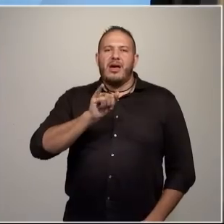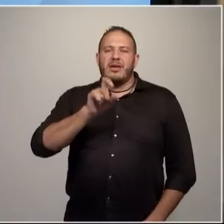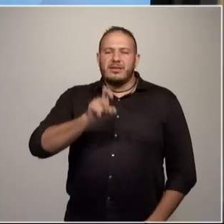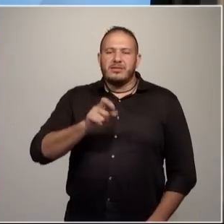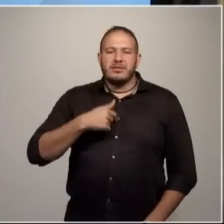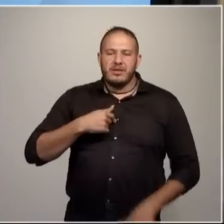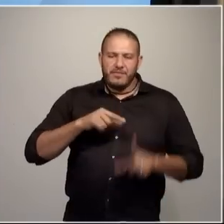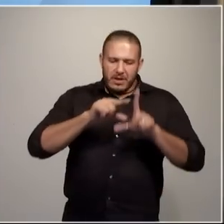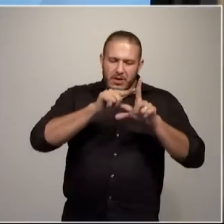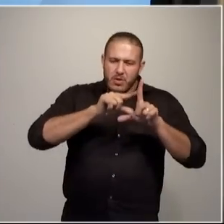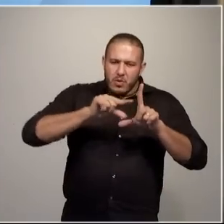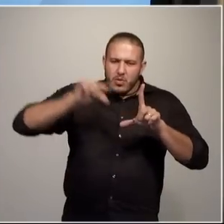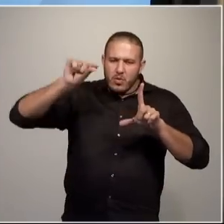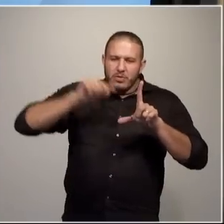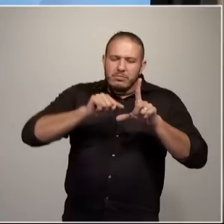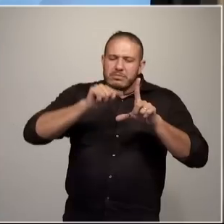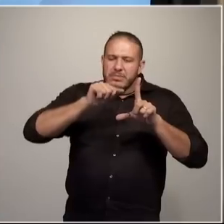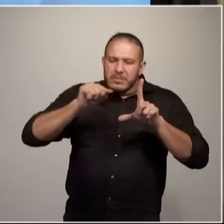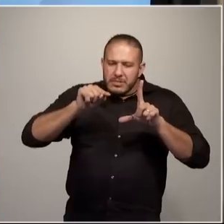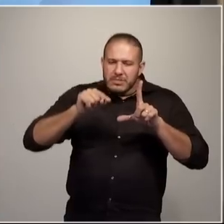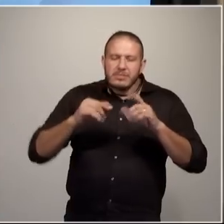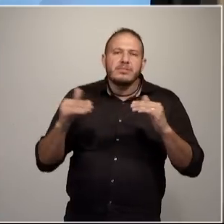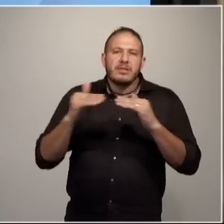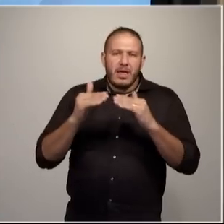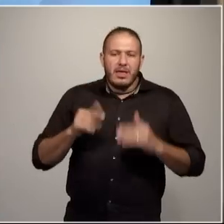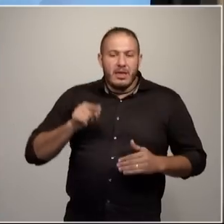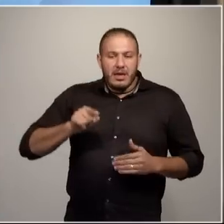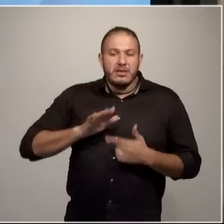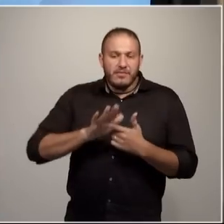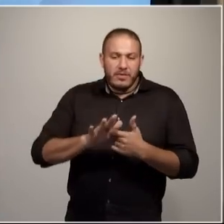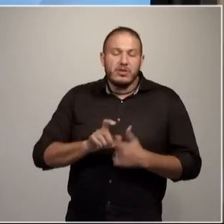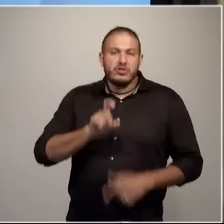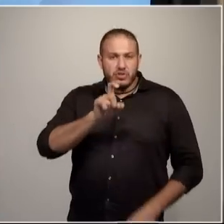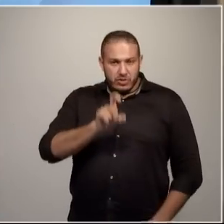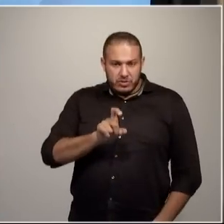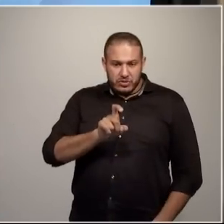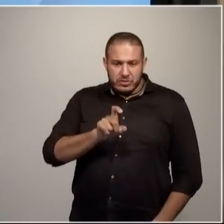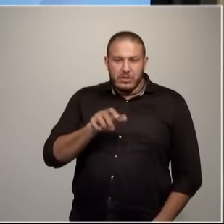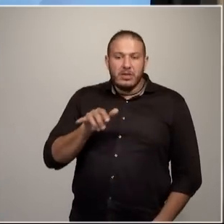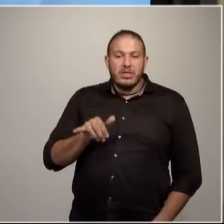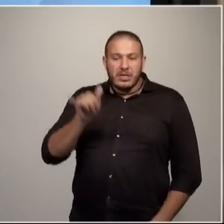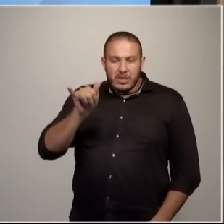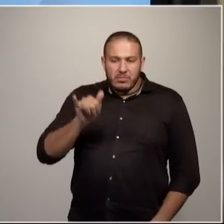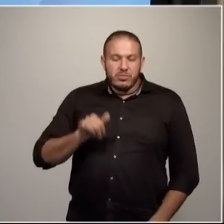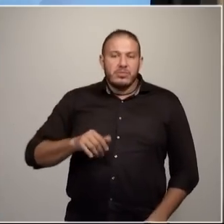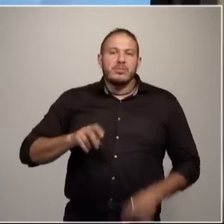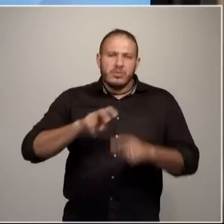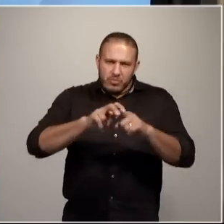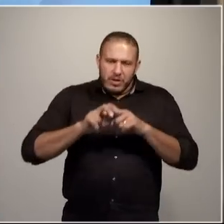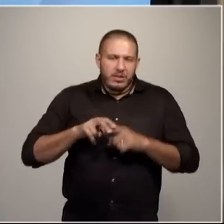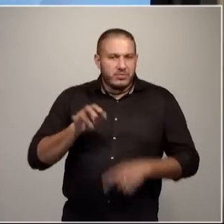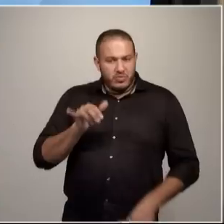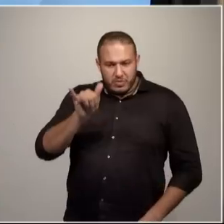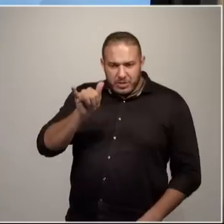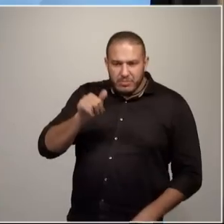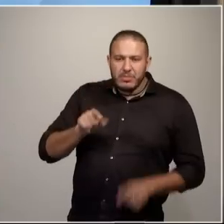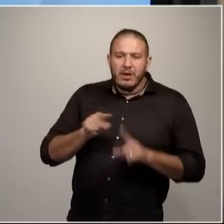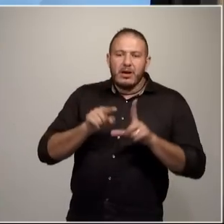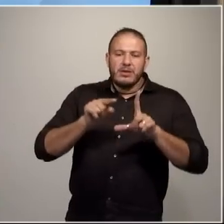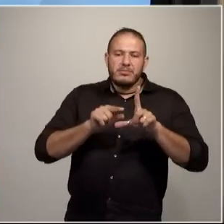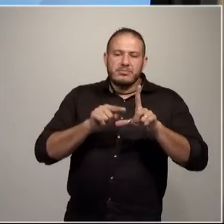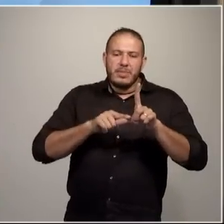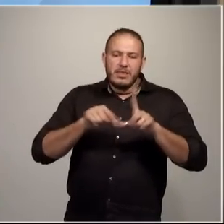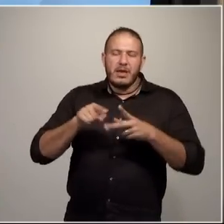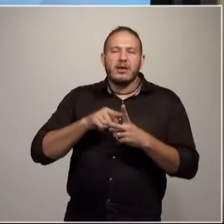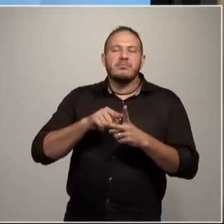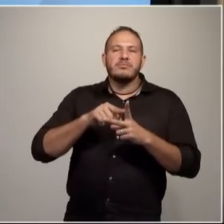vai da reta primeiro até a parábola. Ele vai de x, y, escrito em função do y, até a parábola,